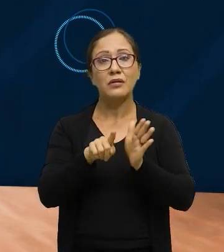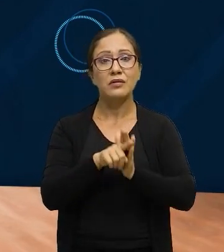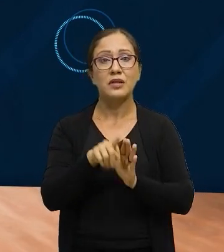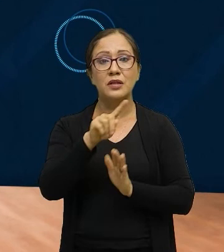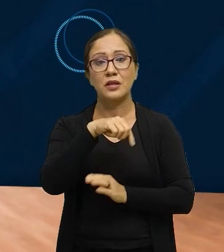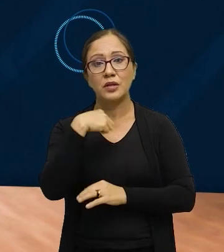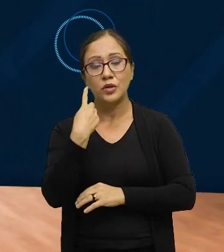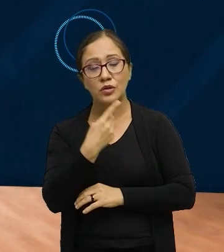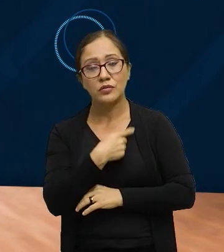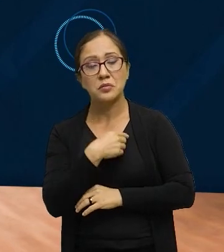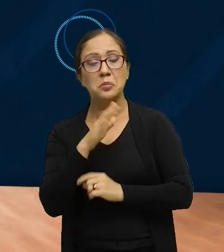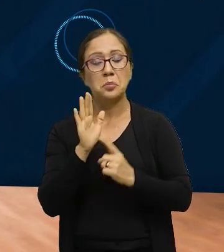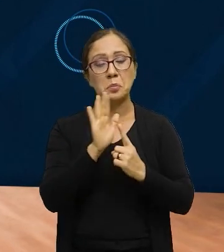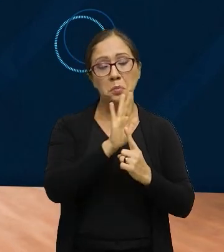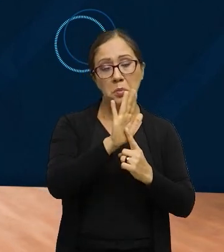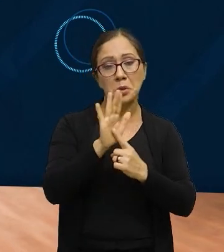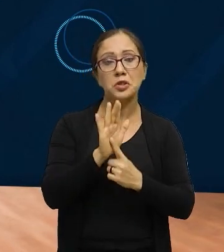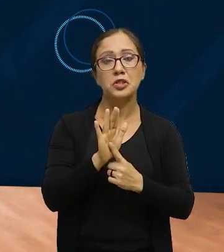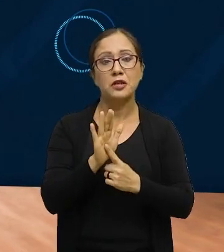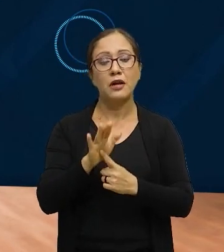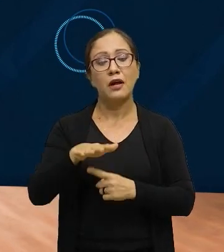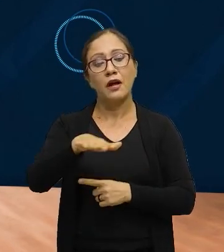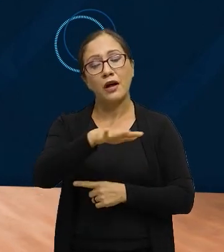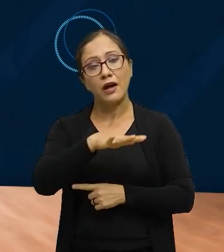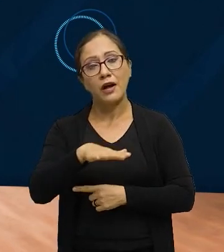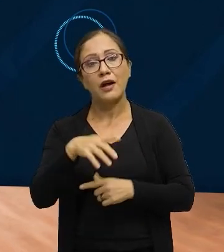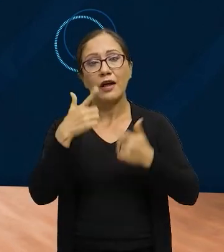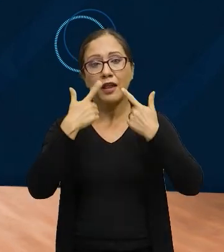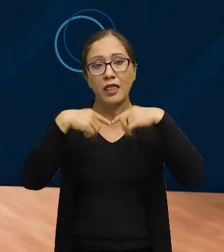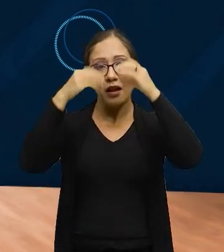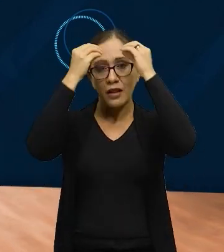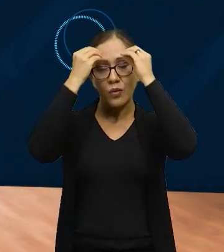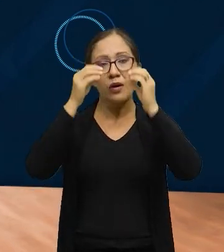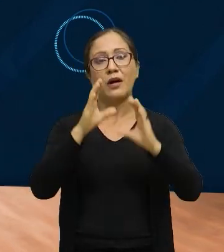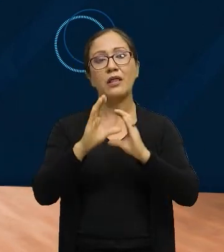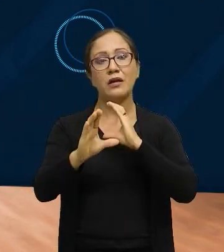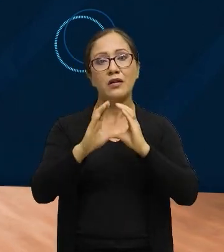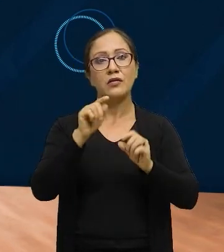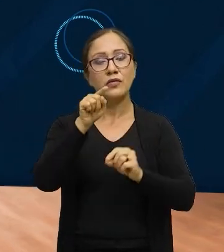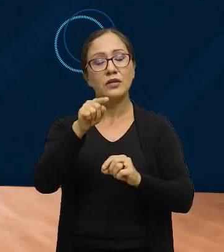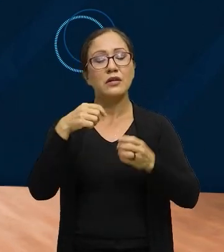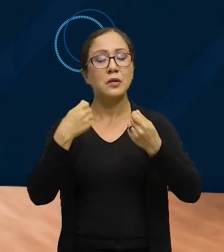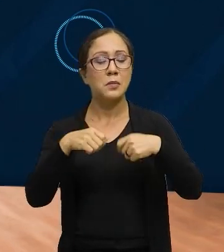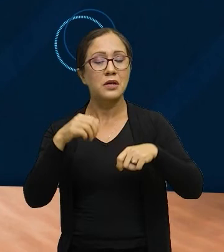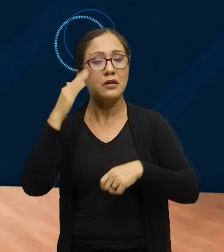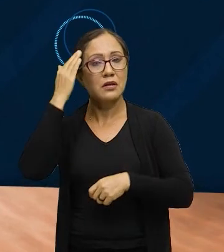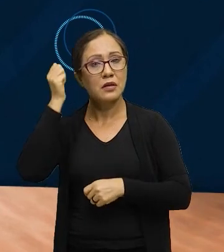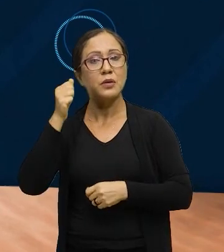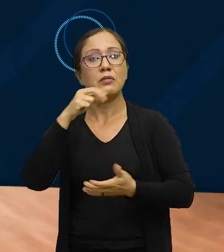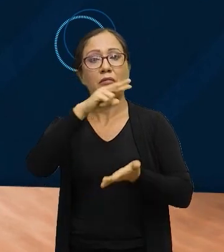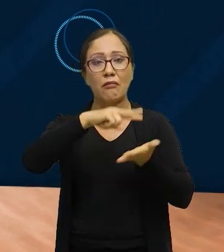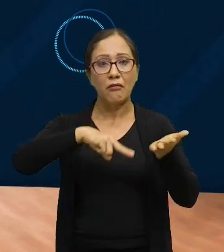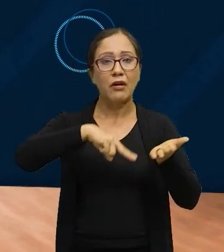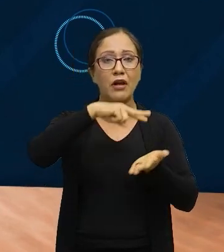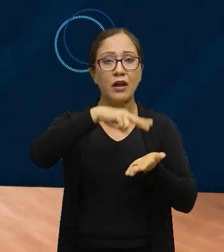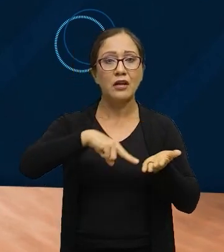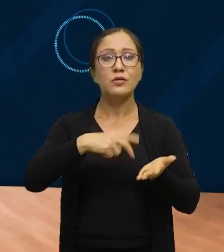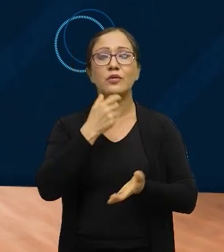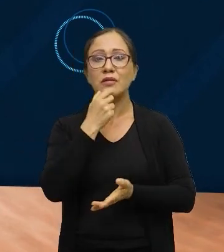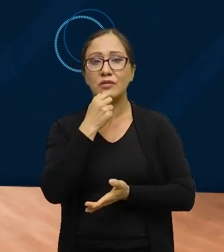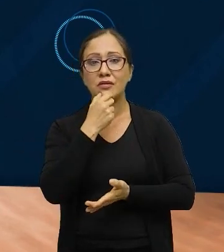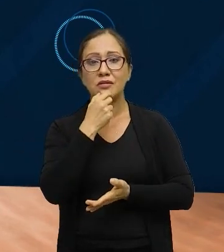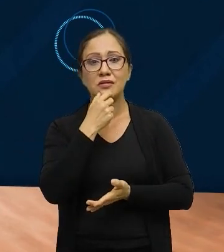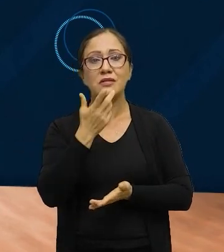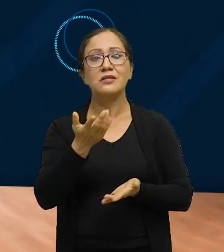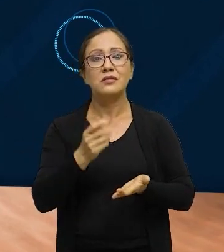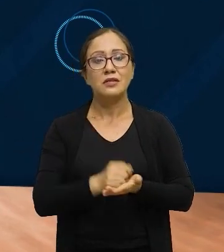essa área da linguagem, da comunicação, que você precisa saber, porque a leitura do inglês,